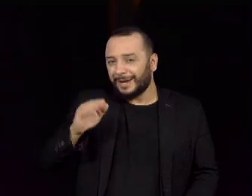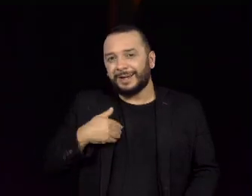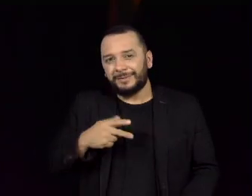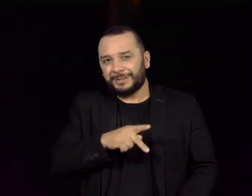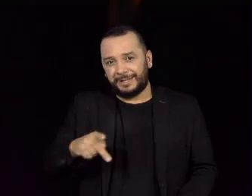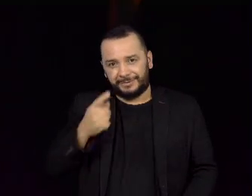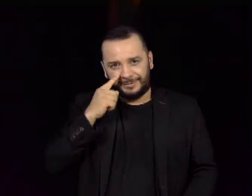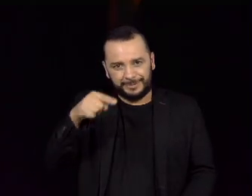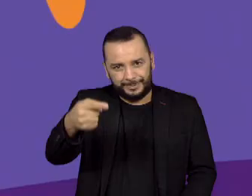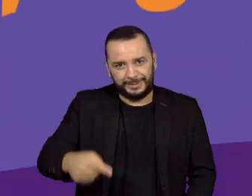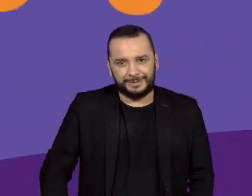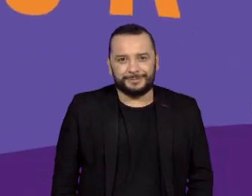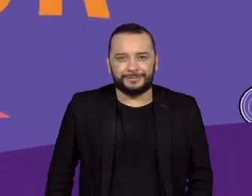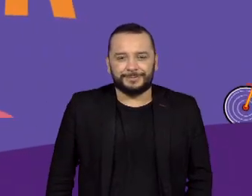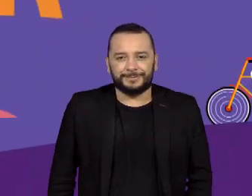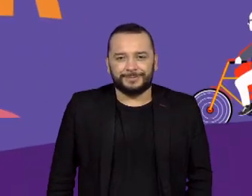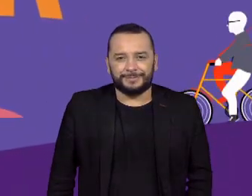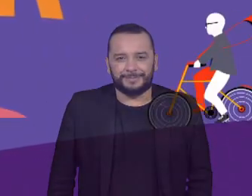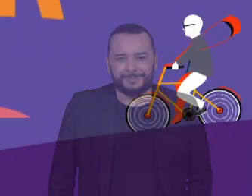hashtag Provoca.